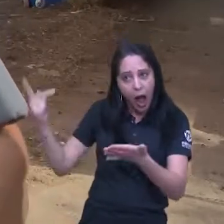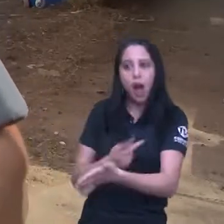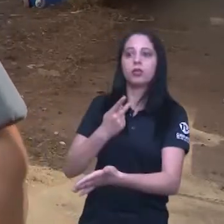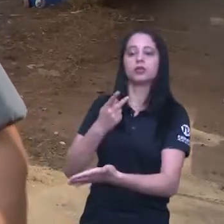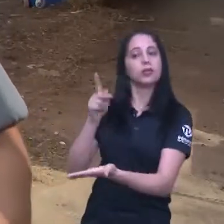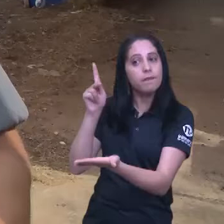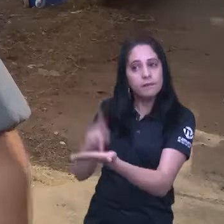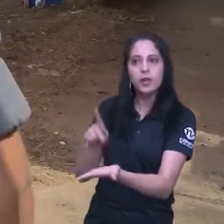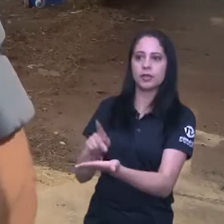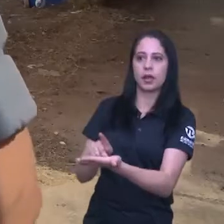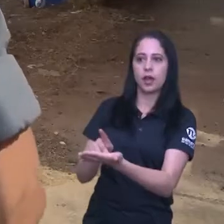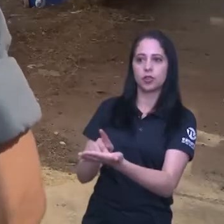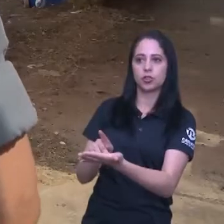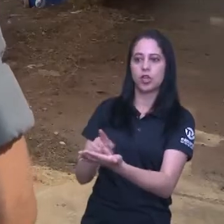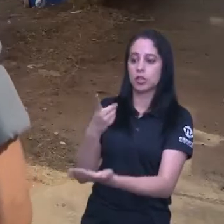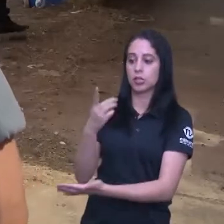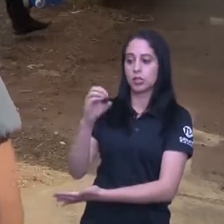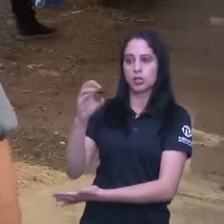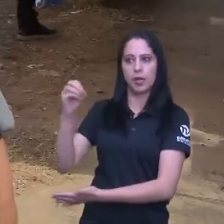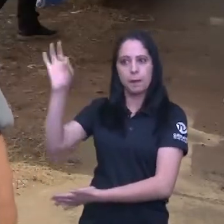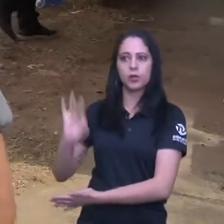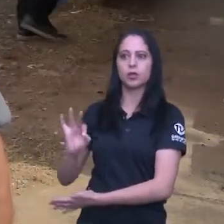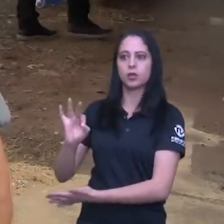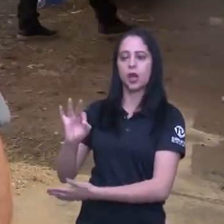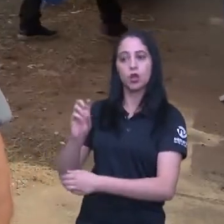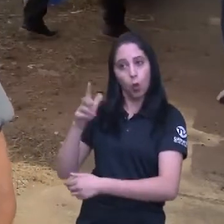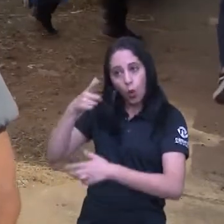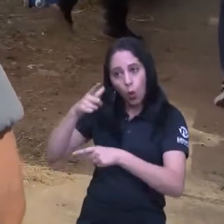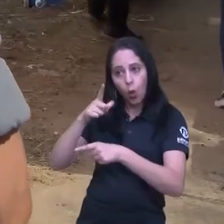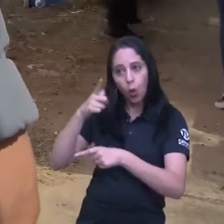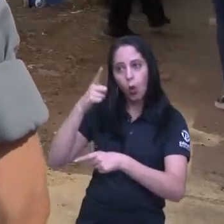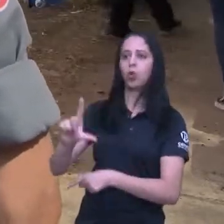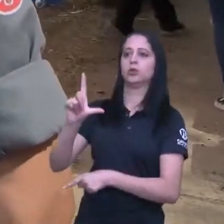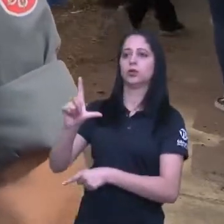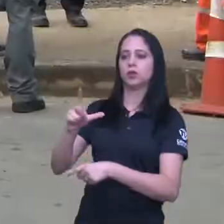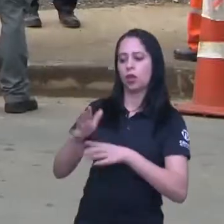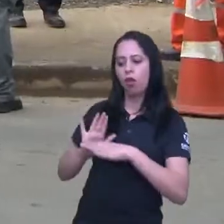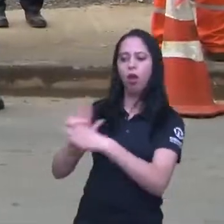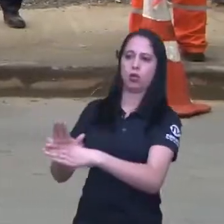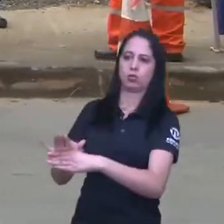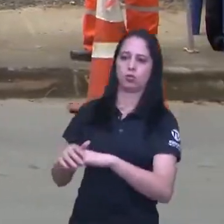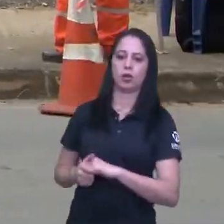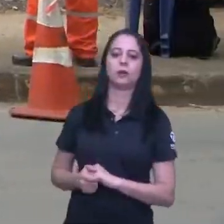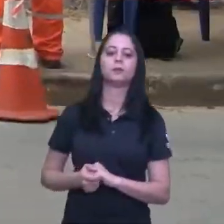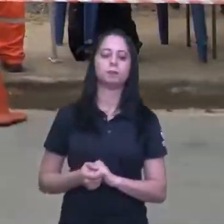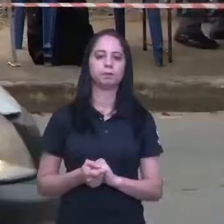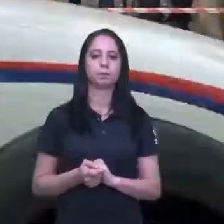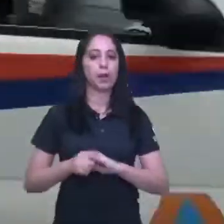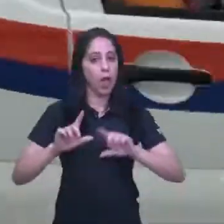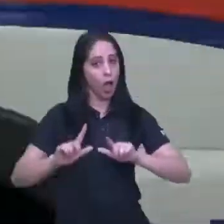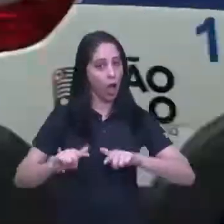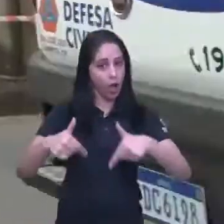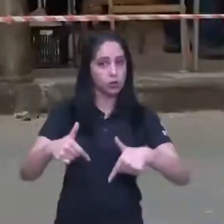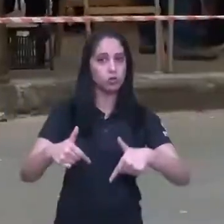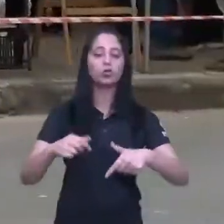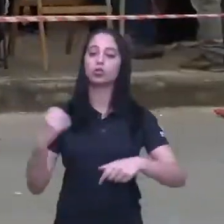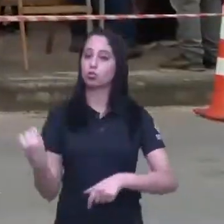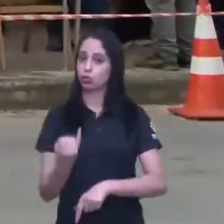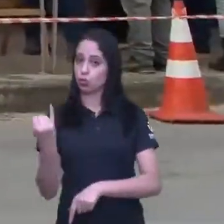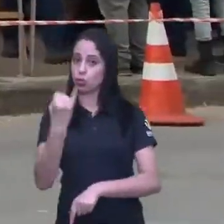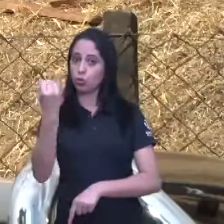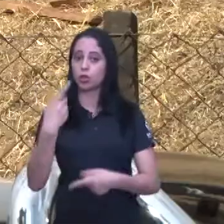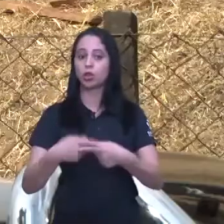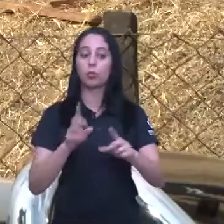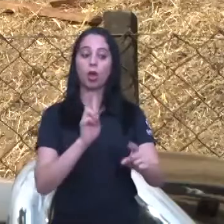é você tem por cento aí dá uma atuação dos todas as equipes envolvidas ações que são importantes para a preservação